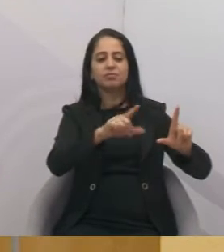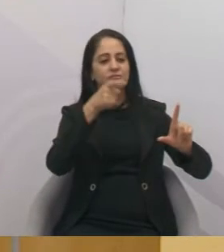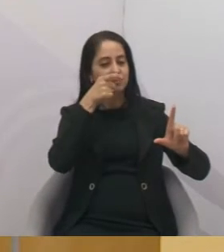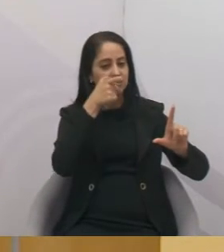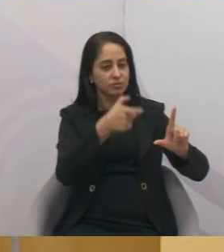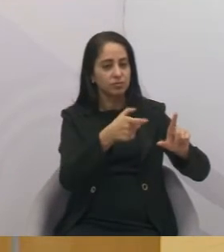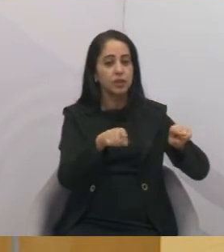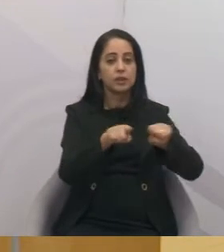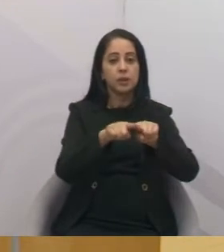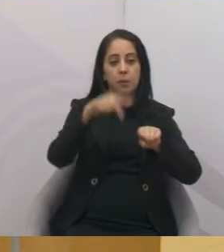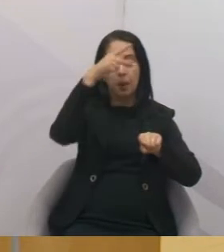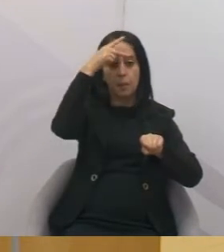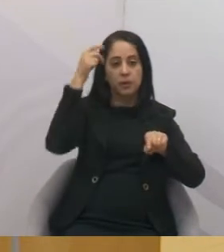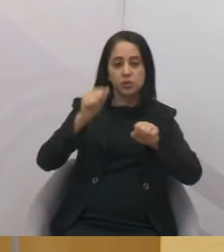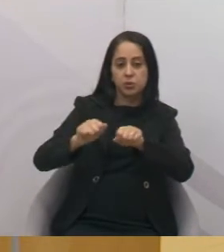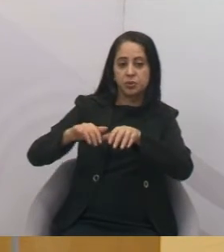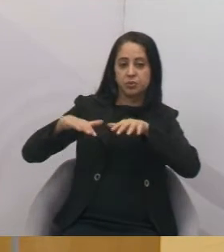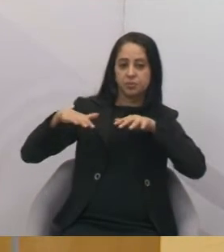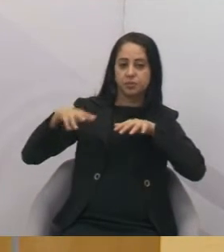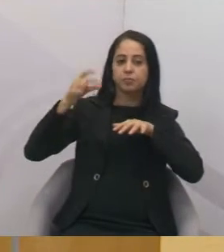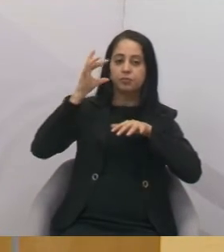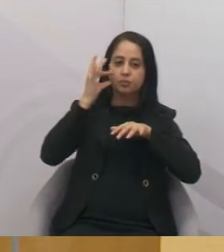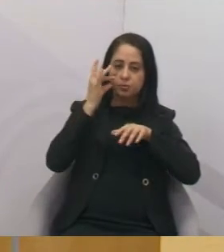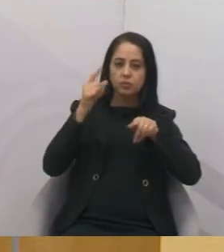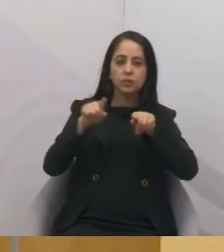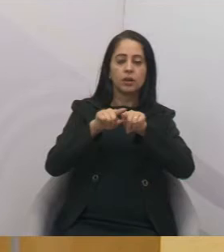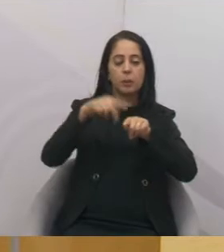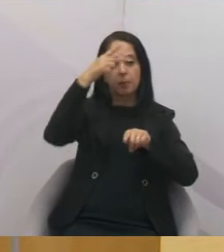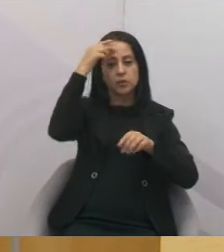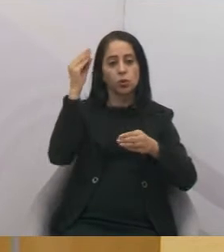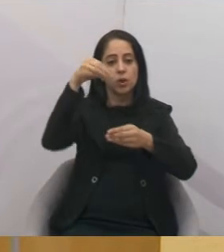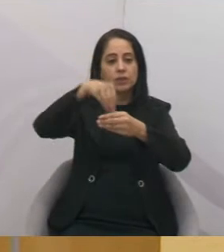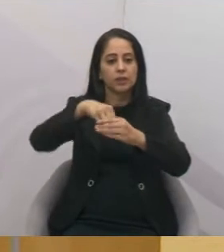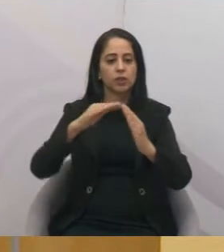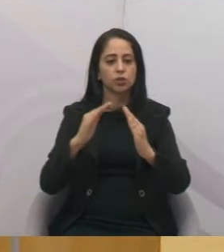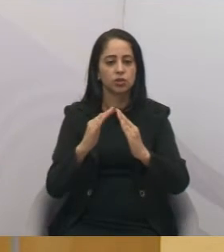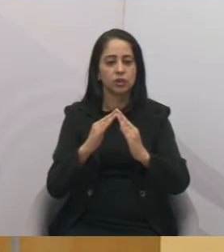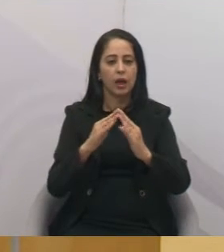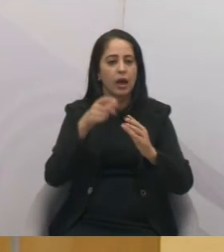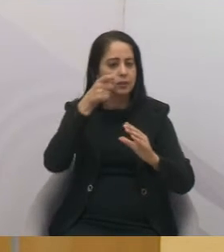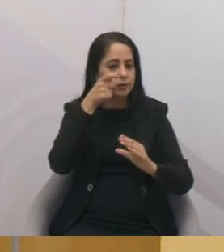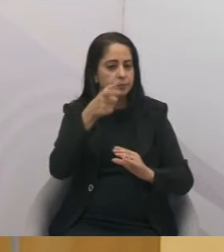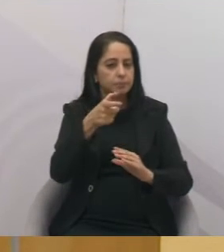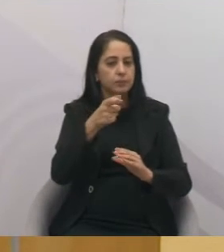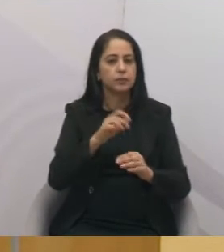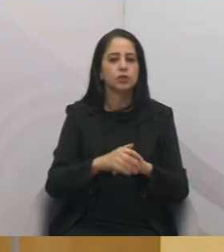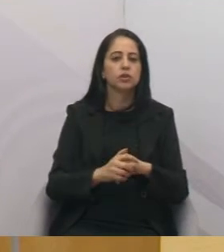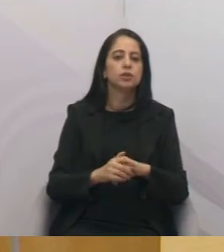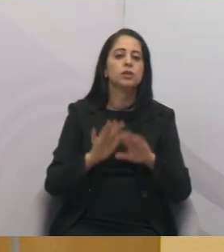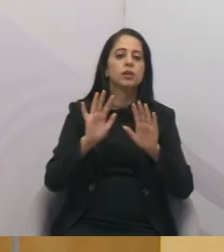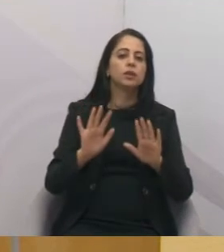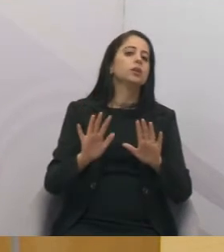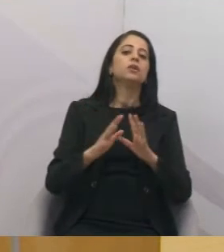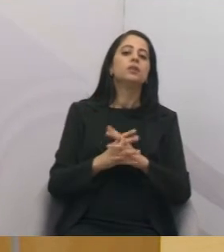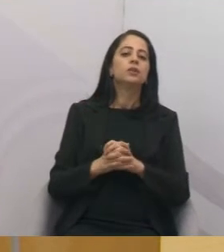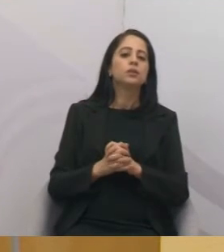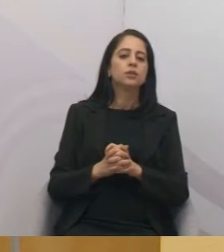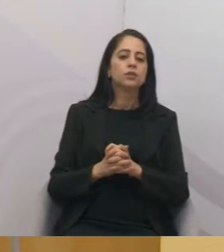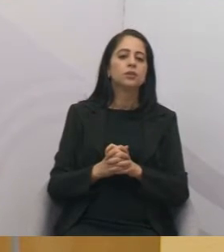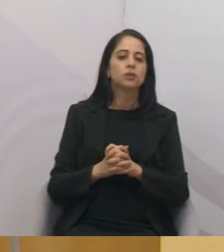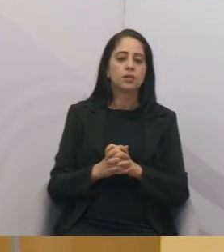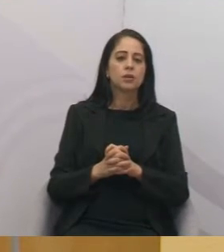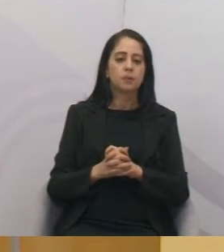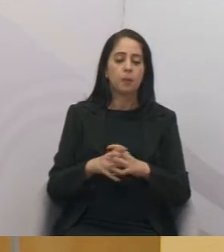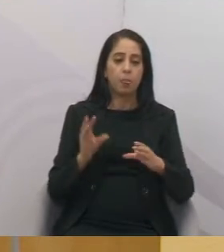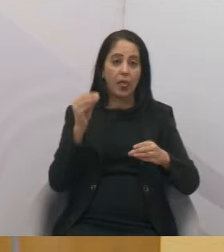que estão aqui no plenário, os que estão em casa, os vereadores, vereadoras. Dizer que aqui se está instituindo também uma taxa